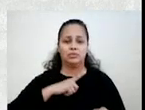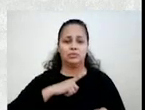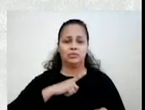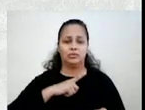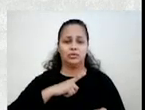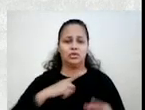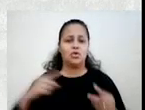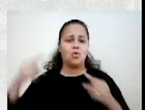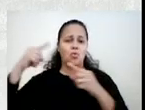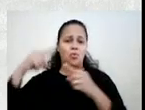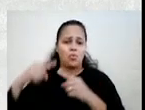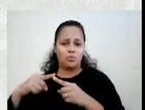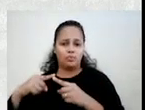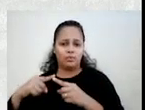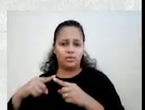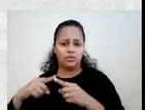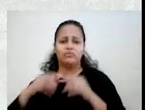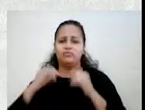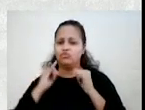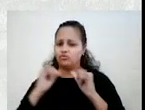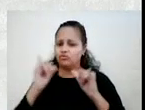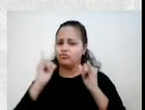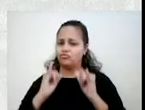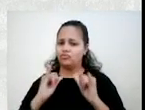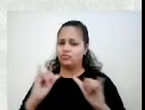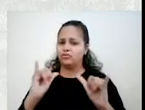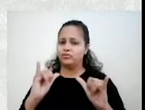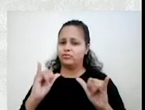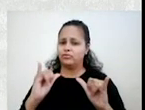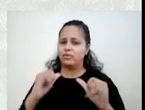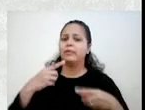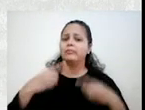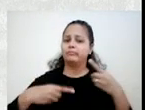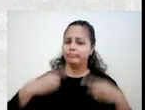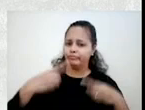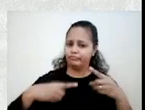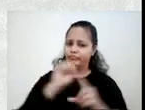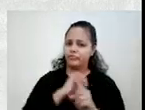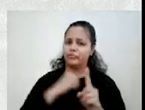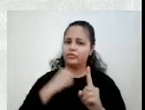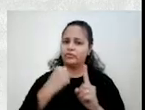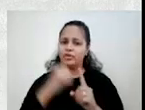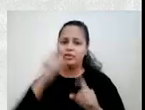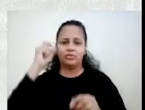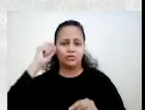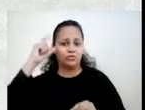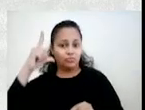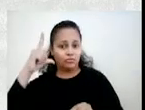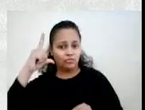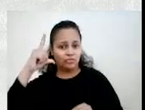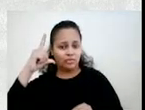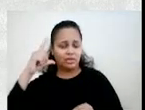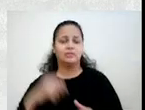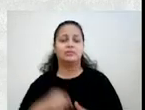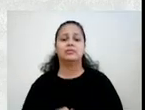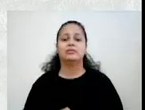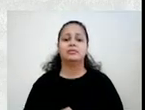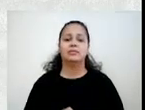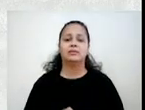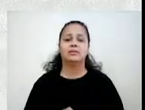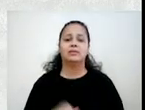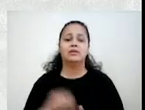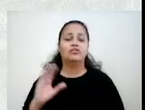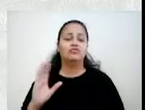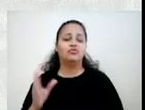como objetivos de noticiar e divulgar pautas políticas, sociais e culturais de seu interesse, já